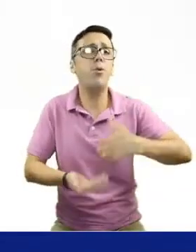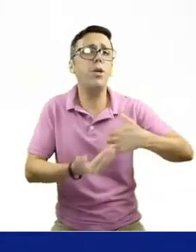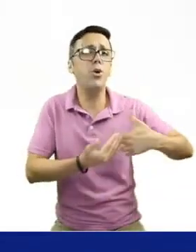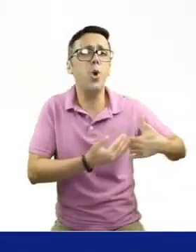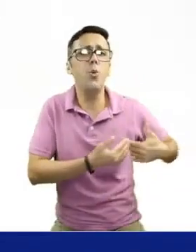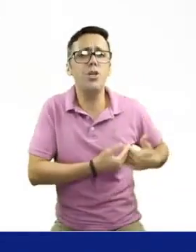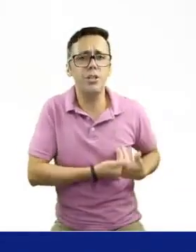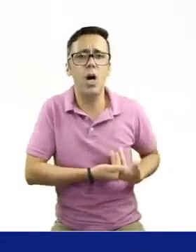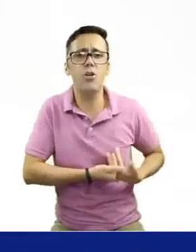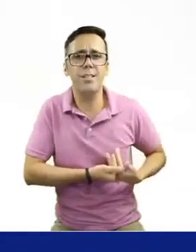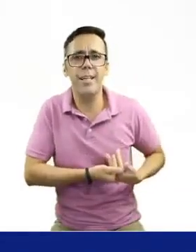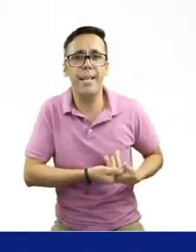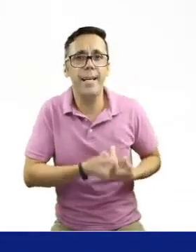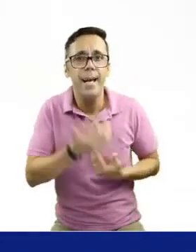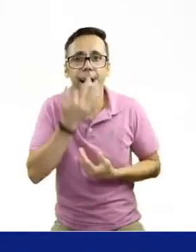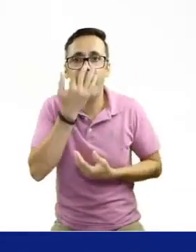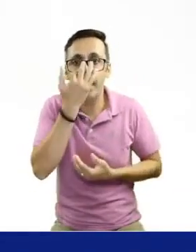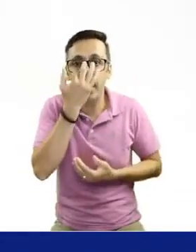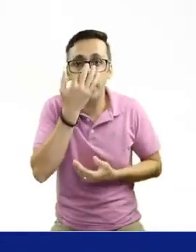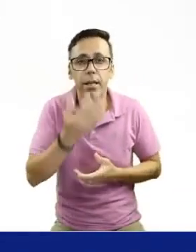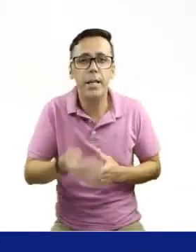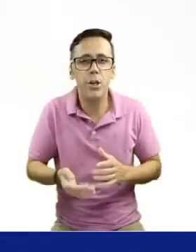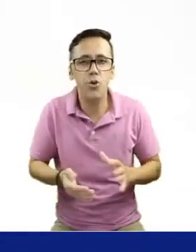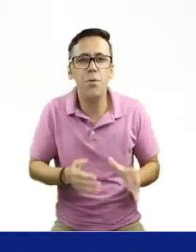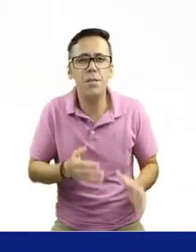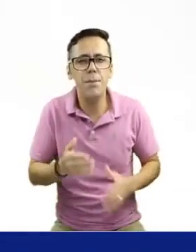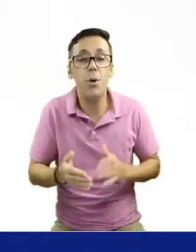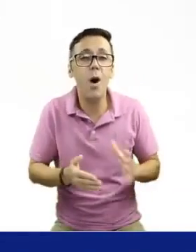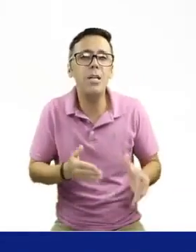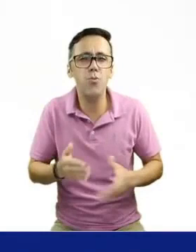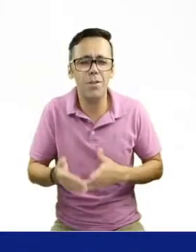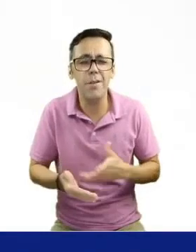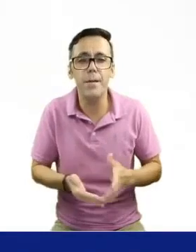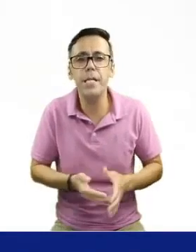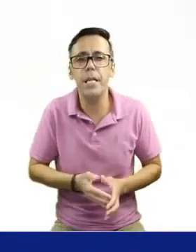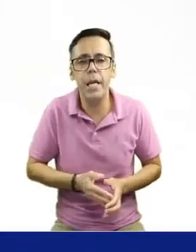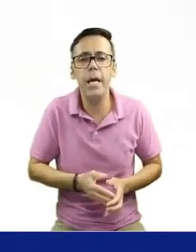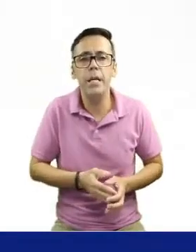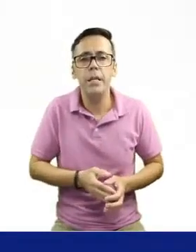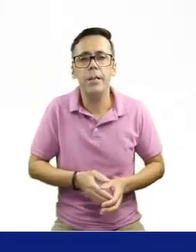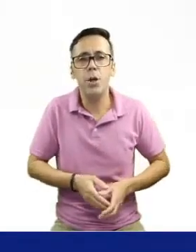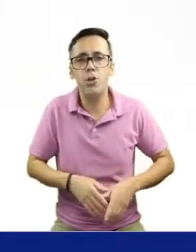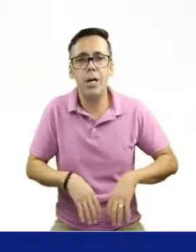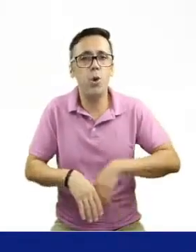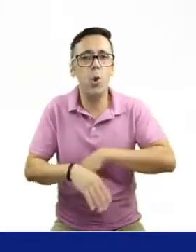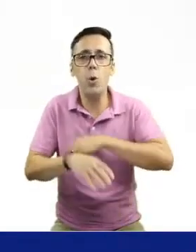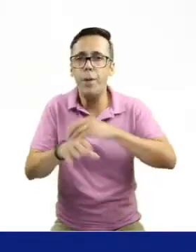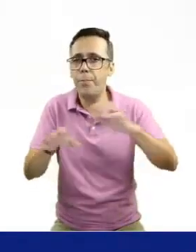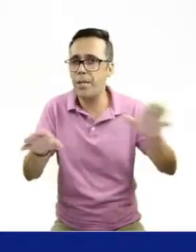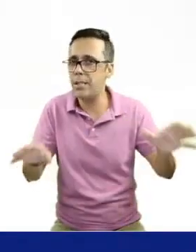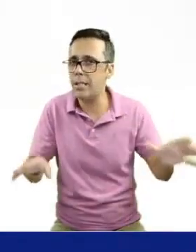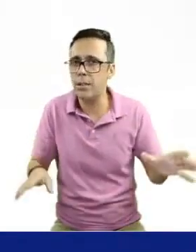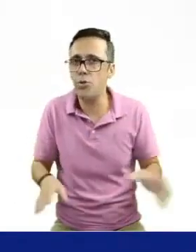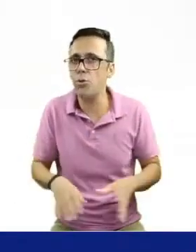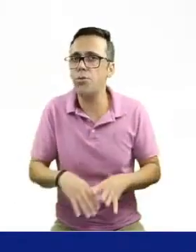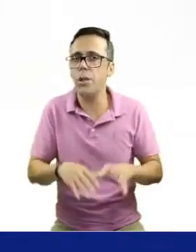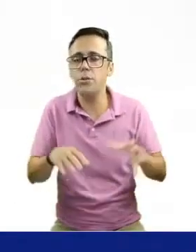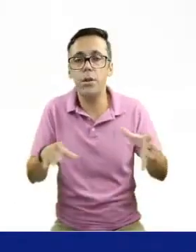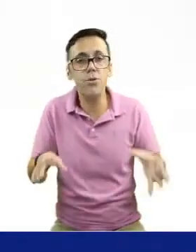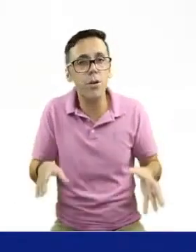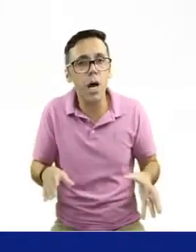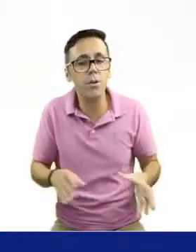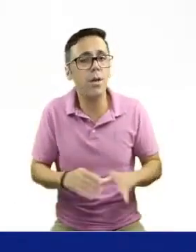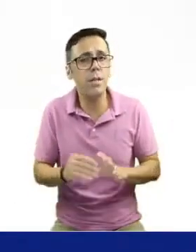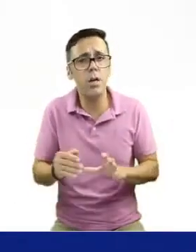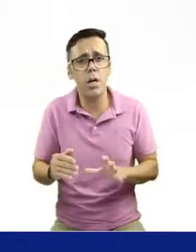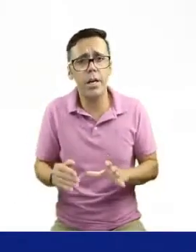Já publicou o Edital já tem aí cerca de uma semana quase uma semana né então já colocou para apreciação de